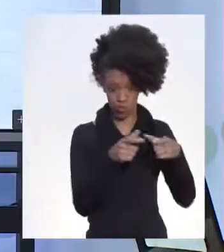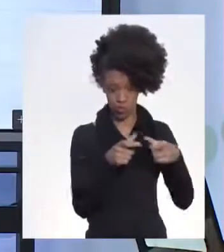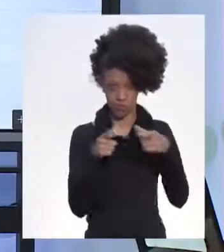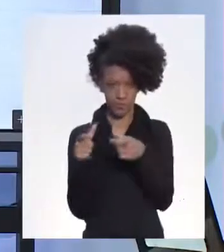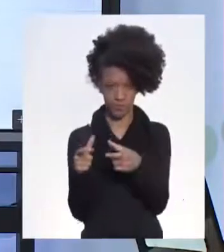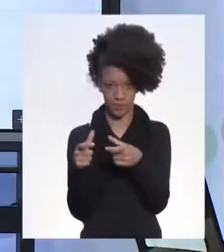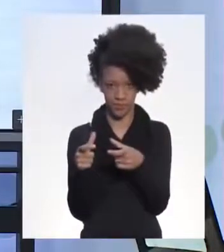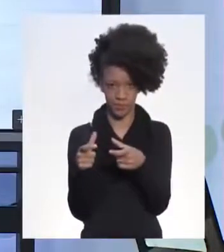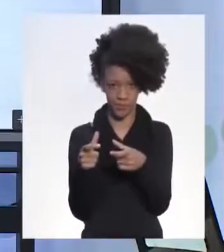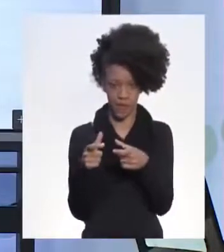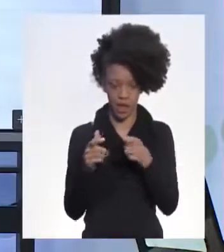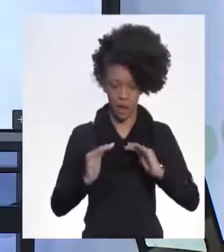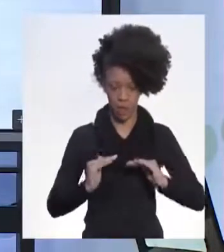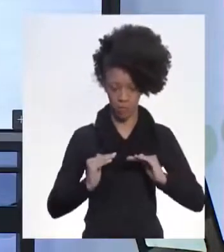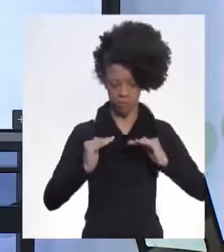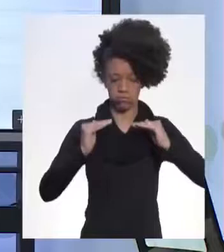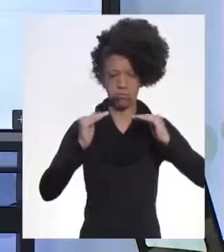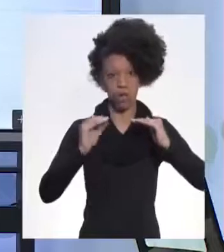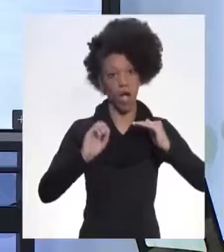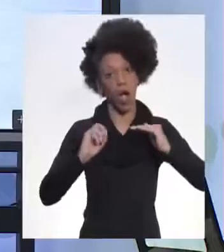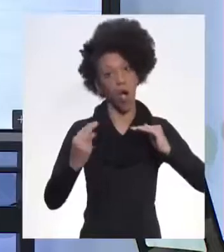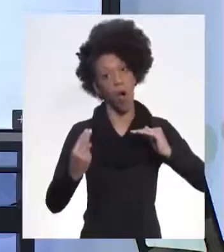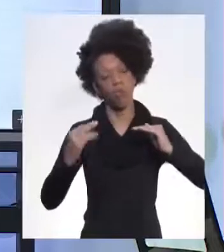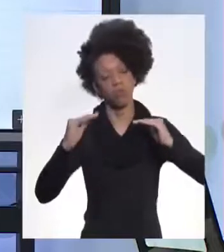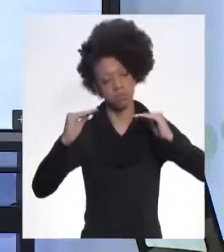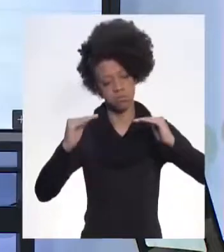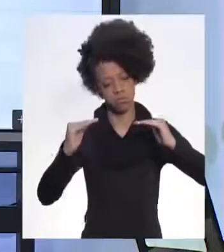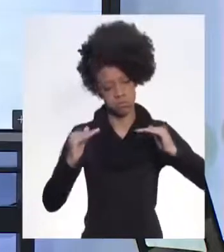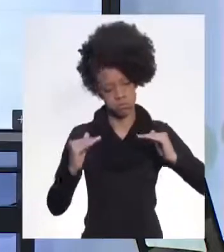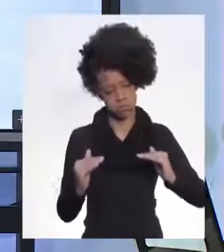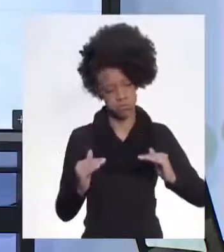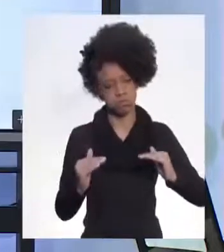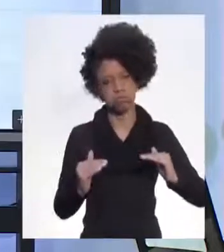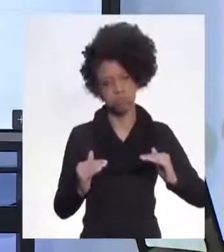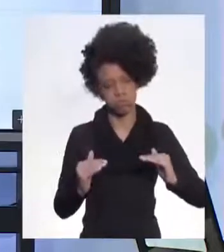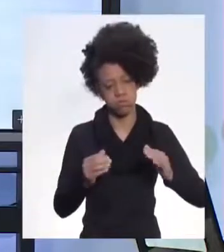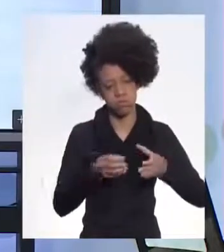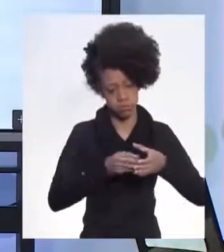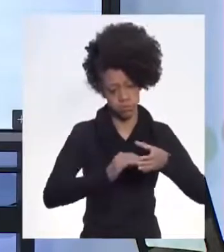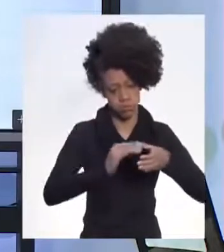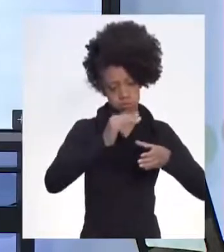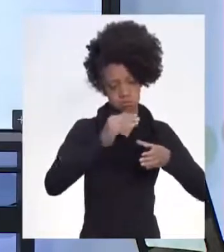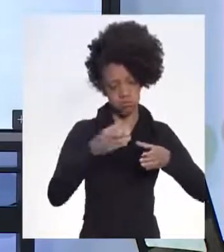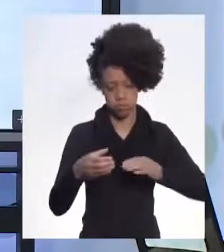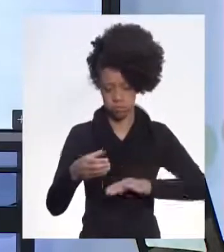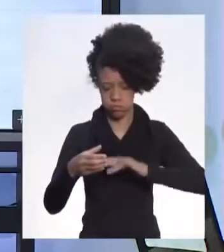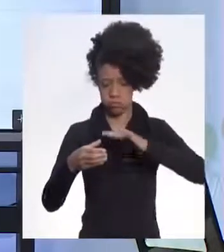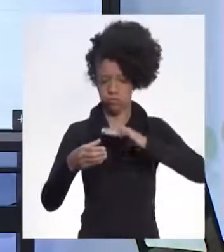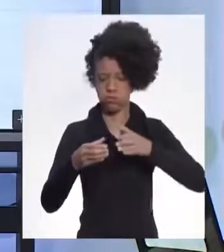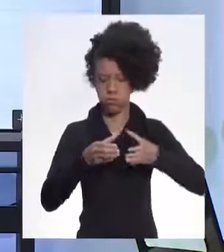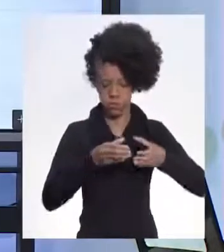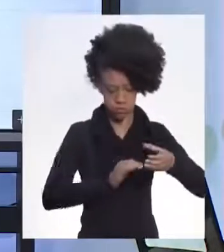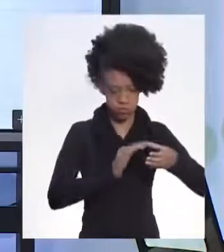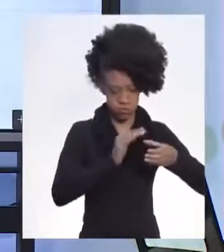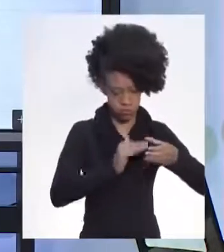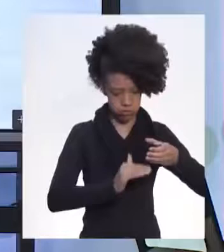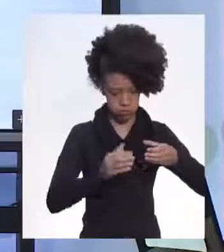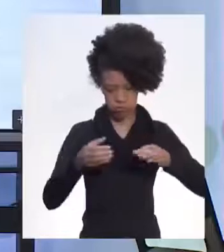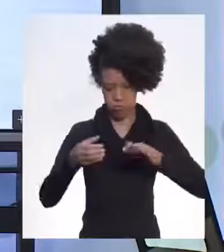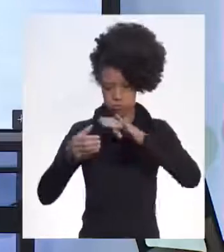aí, aumentarem ou diminuírem, claro, numa mesma constante, numa mesma escala, não pode